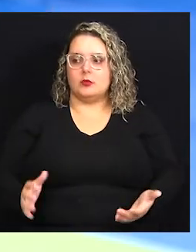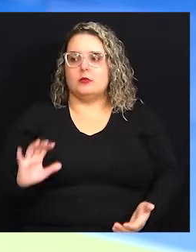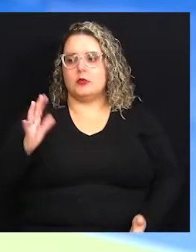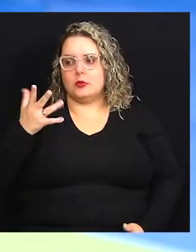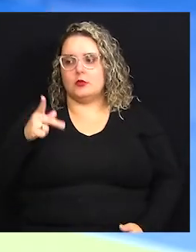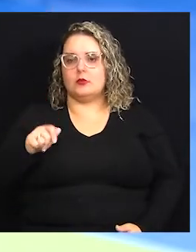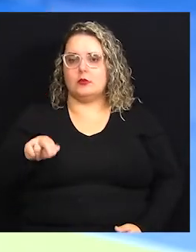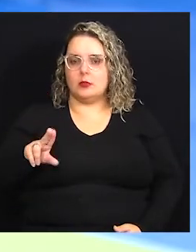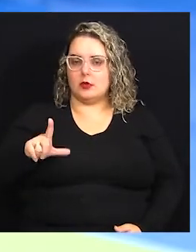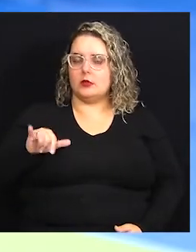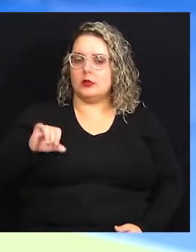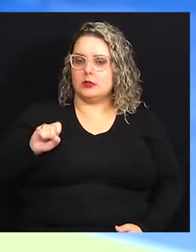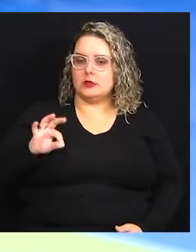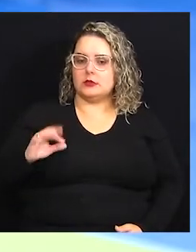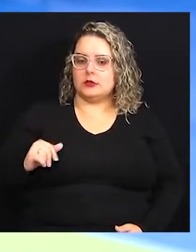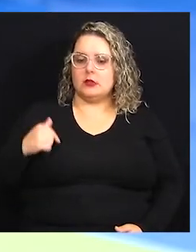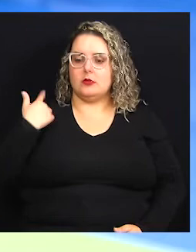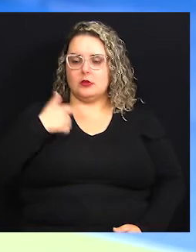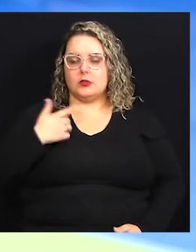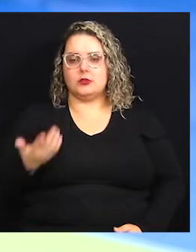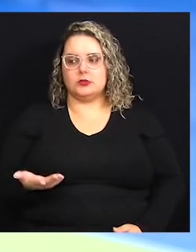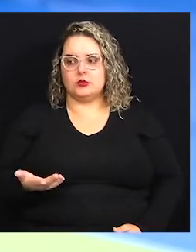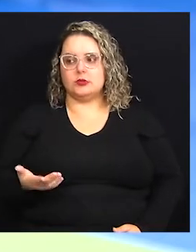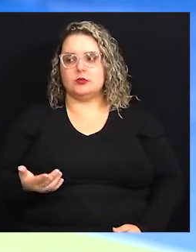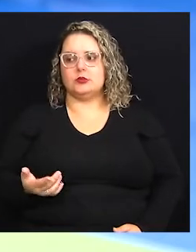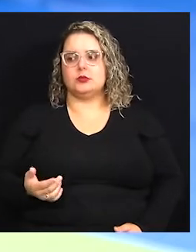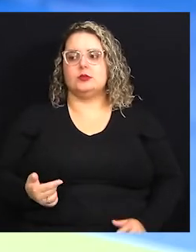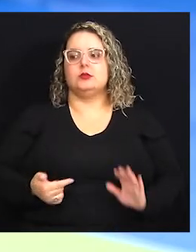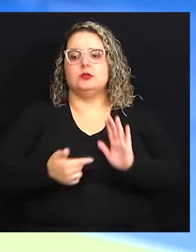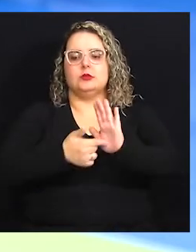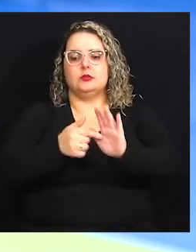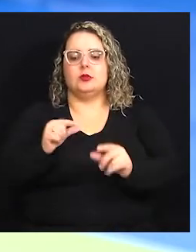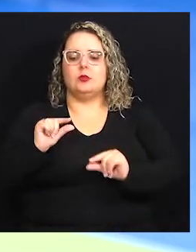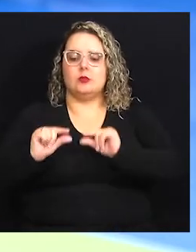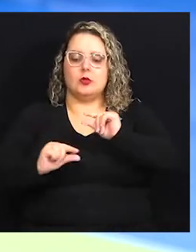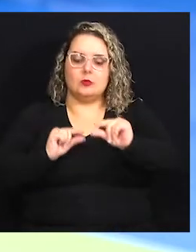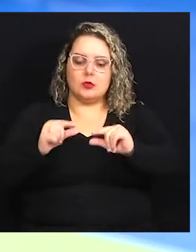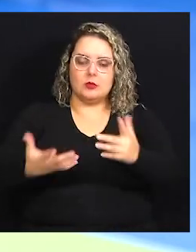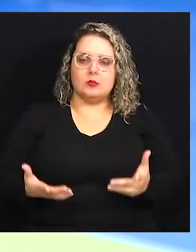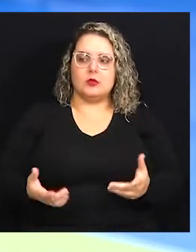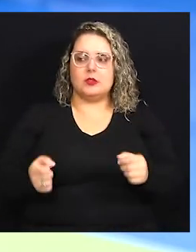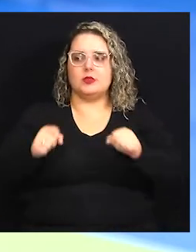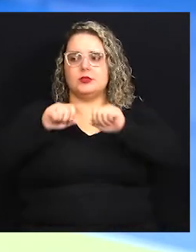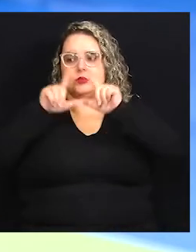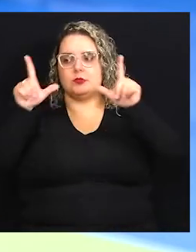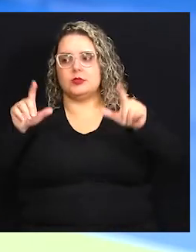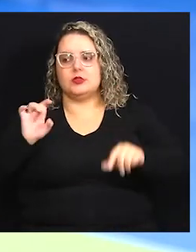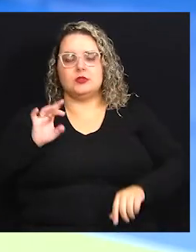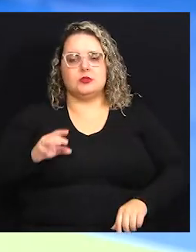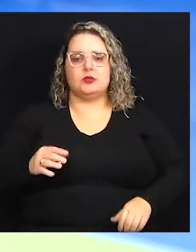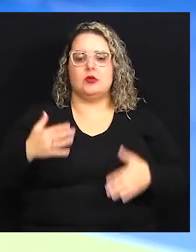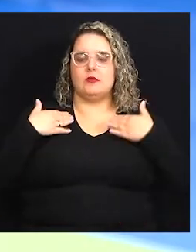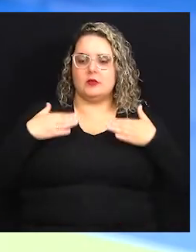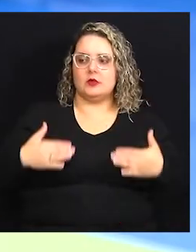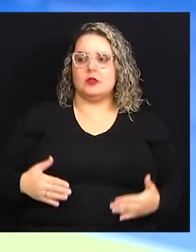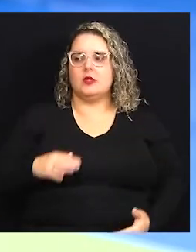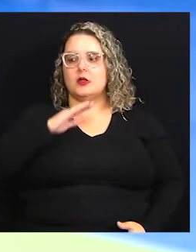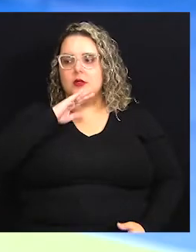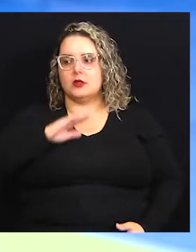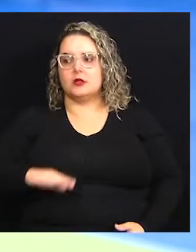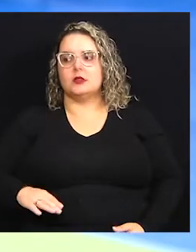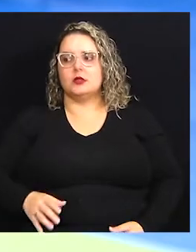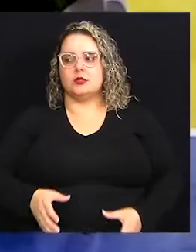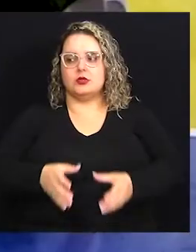como ocorreu no Paulista com a gente vai se representar aos poucos para o quê? De manhã fazer só físico, à tarde